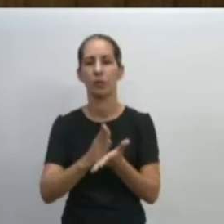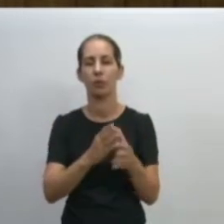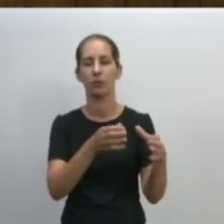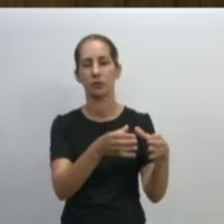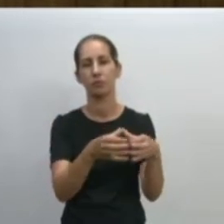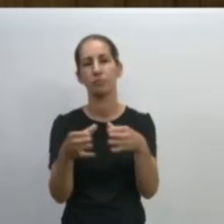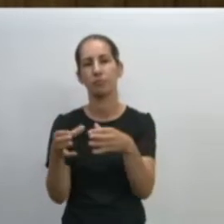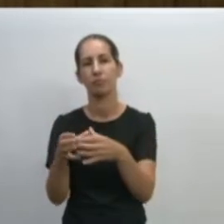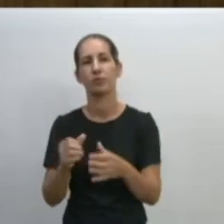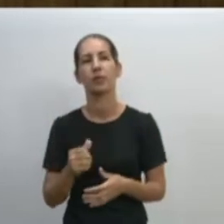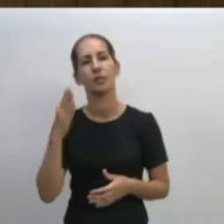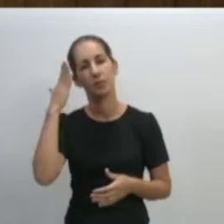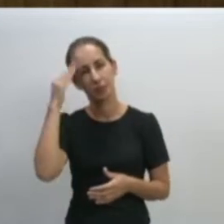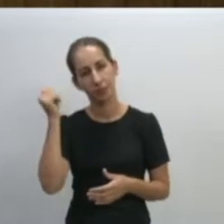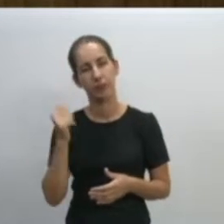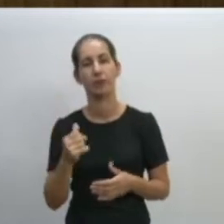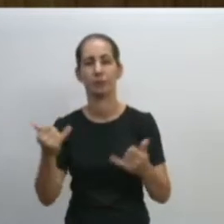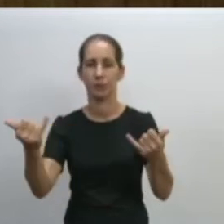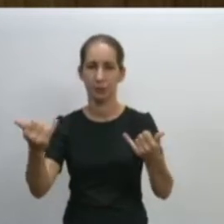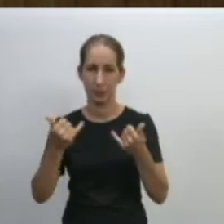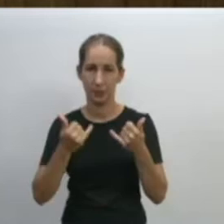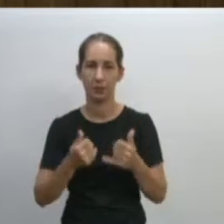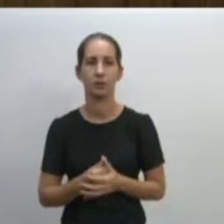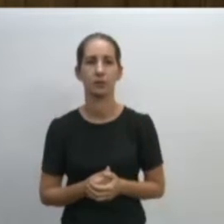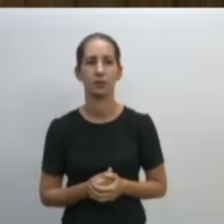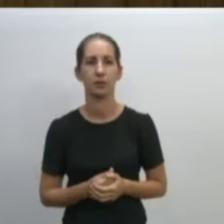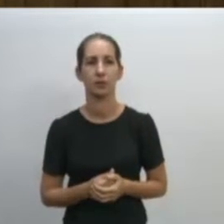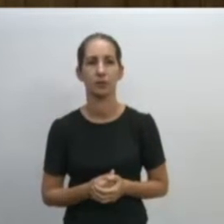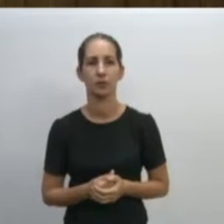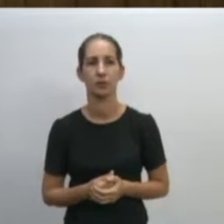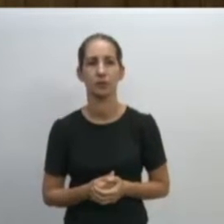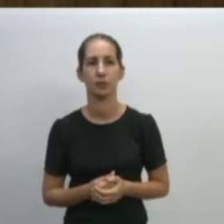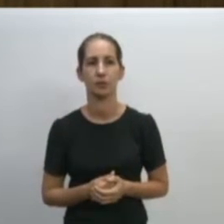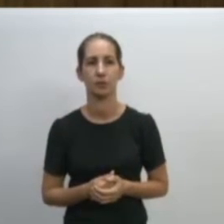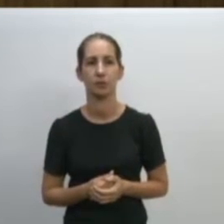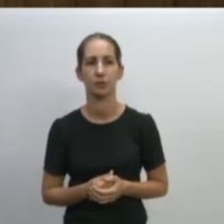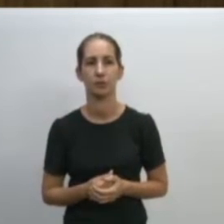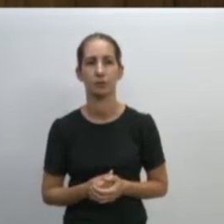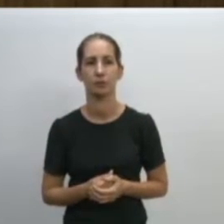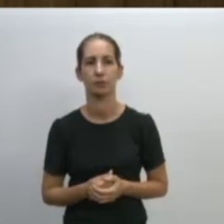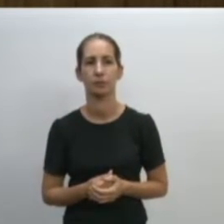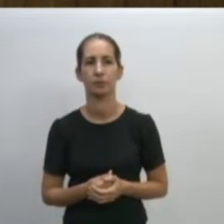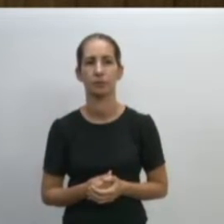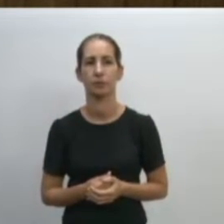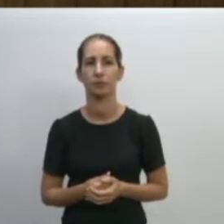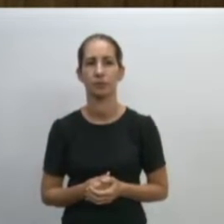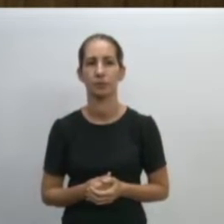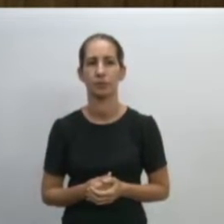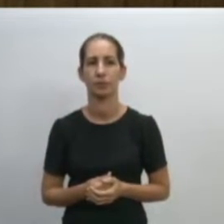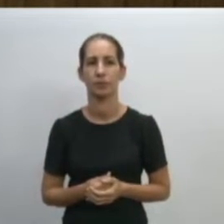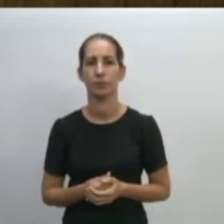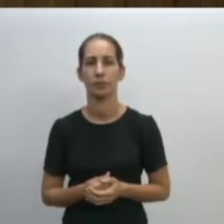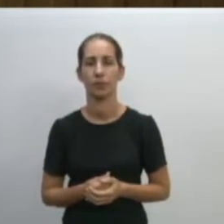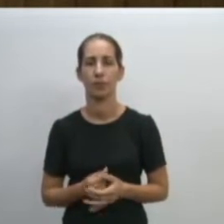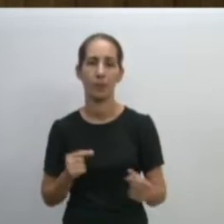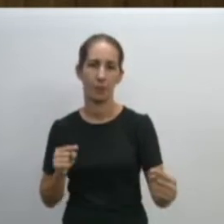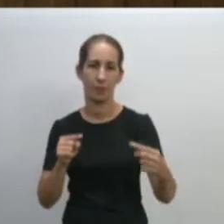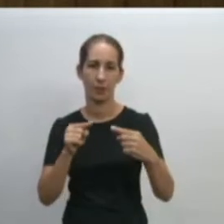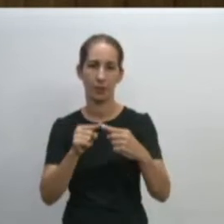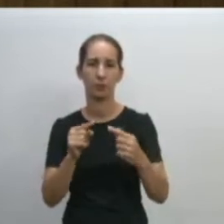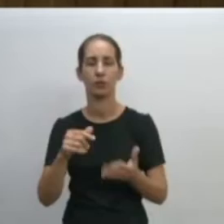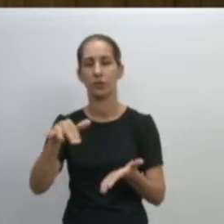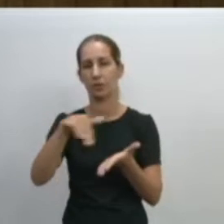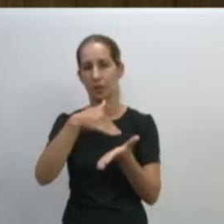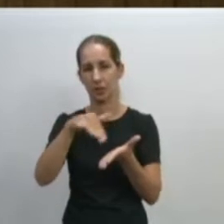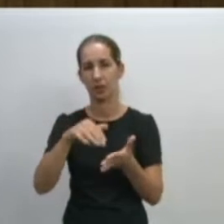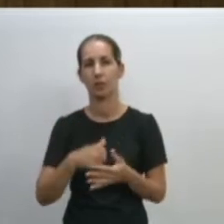academias, tivemos informação que existe, né, um anexo da secretaria